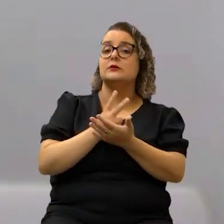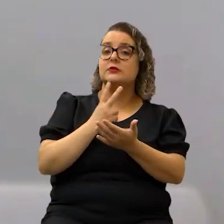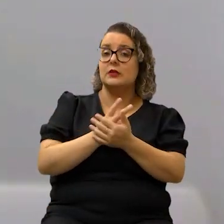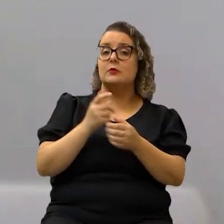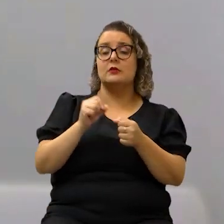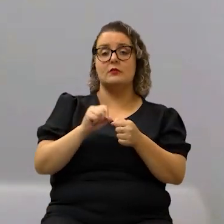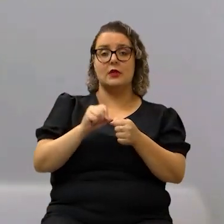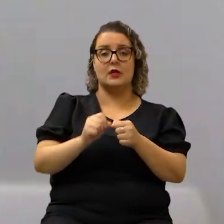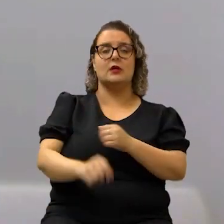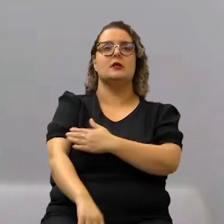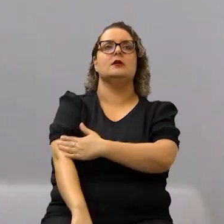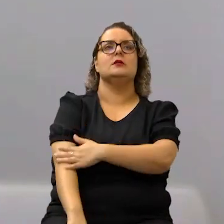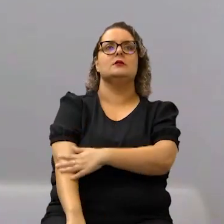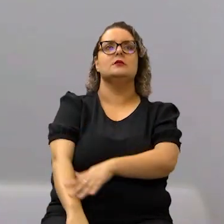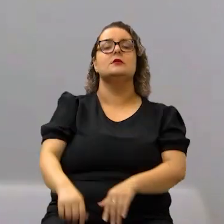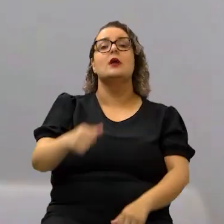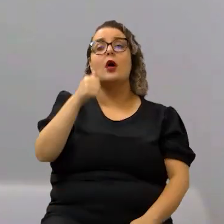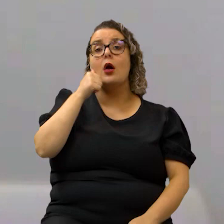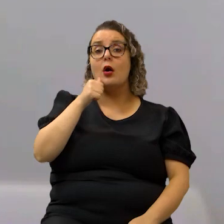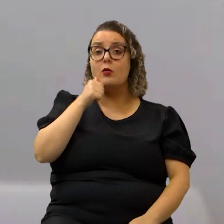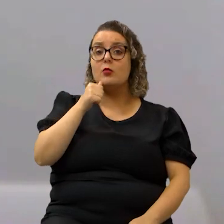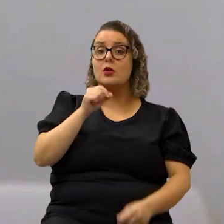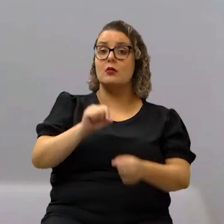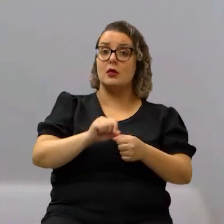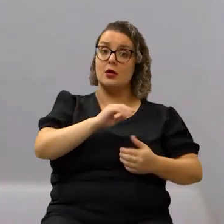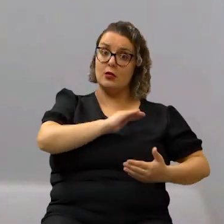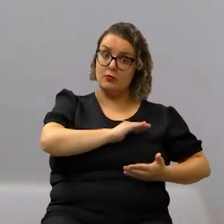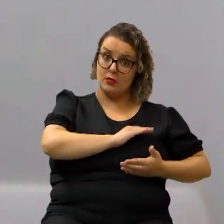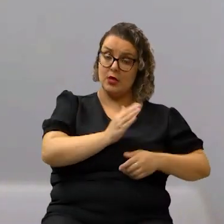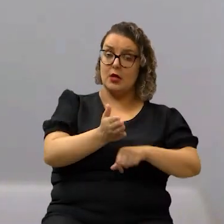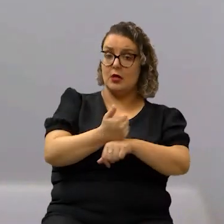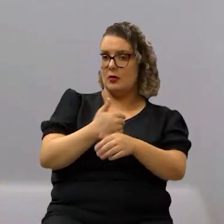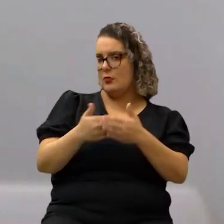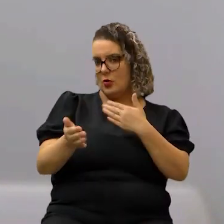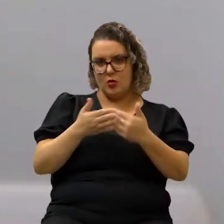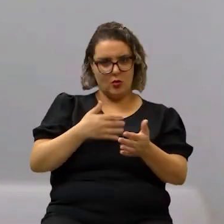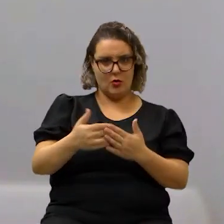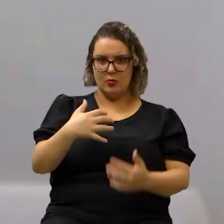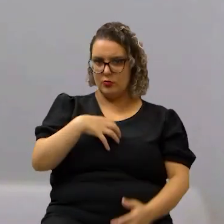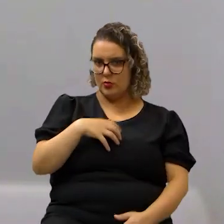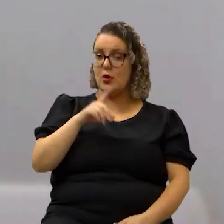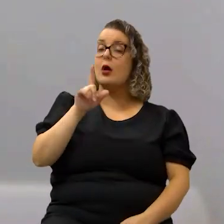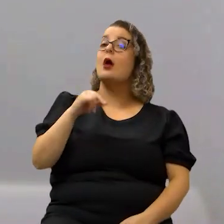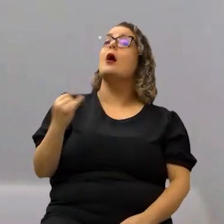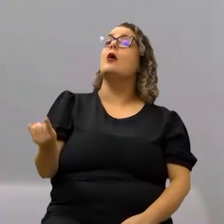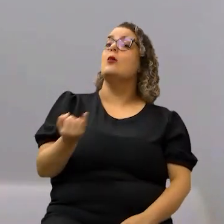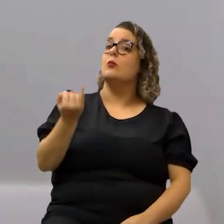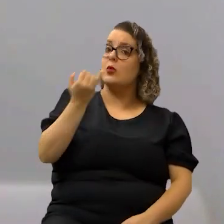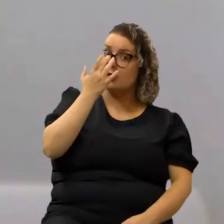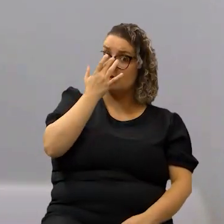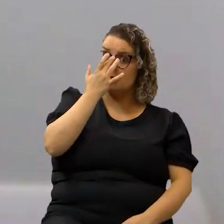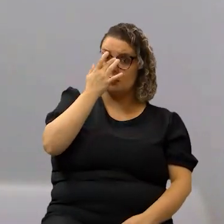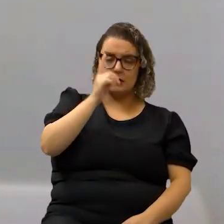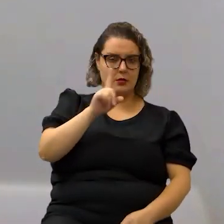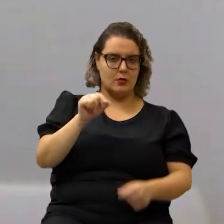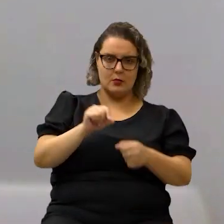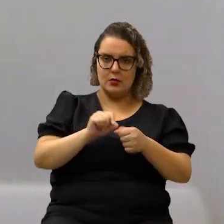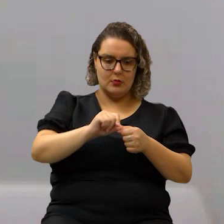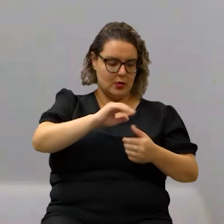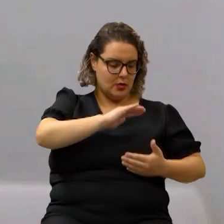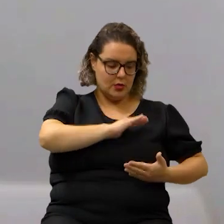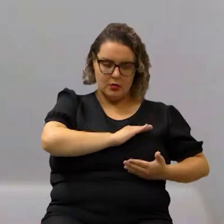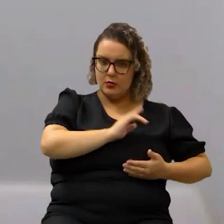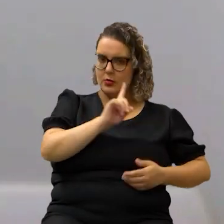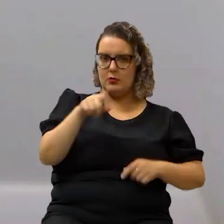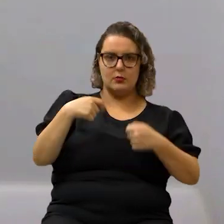sempre espera que a mulher consiga fazer a sua mamografia antes mesmo de ter qualquer sintoma. Isso é muito importante. Não é para